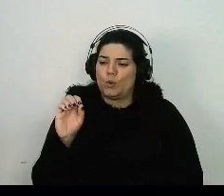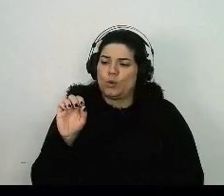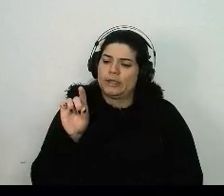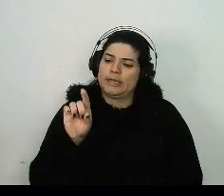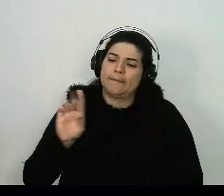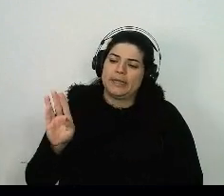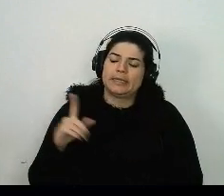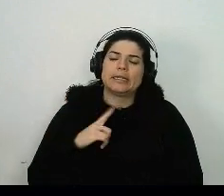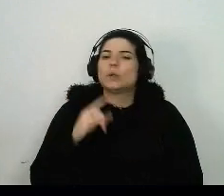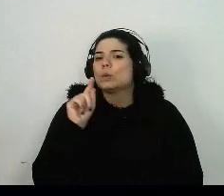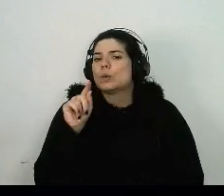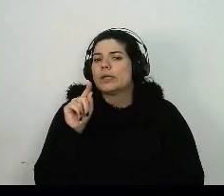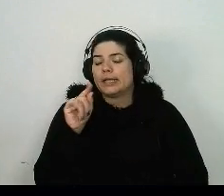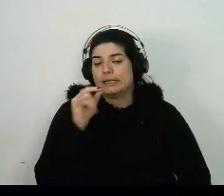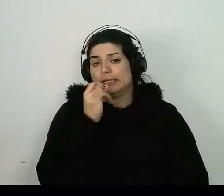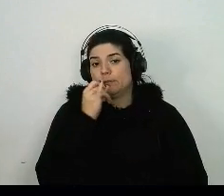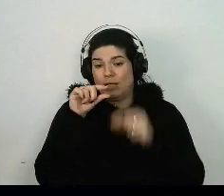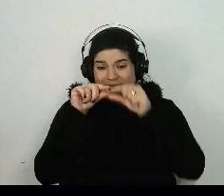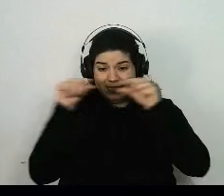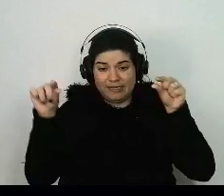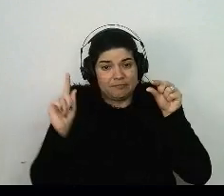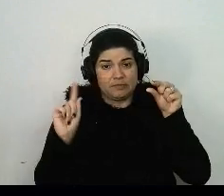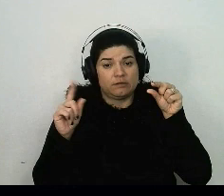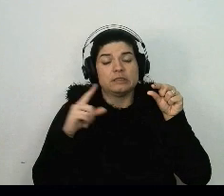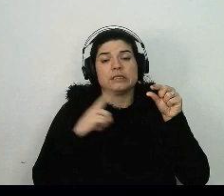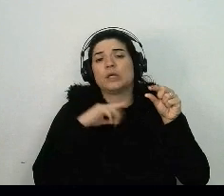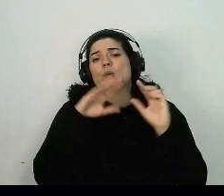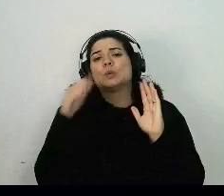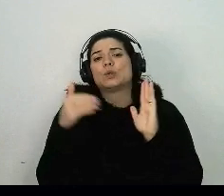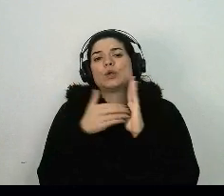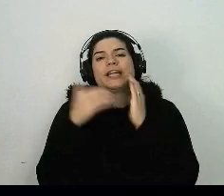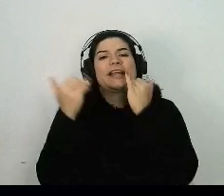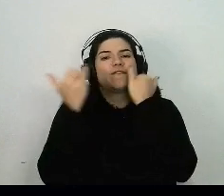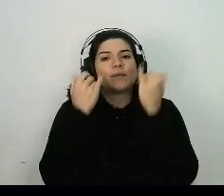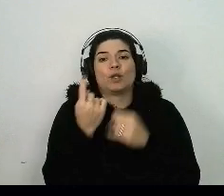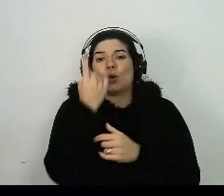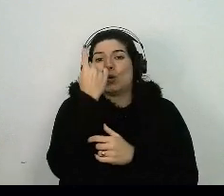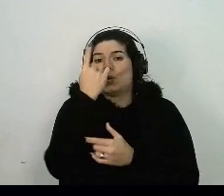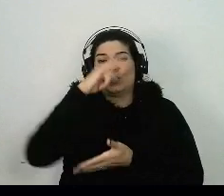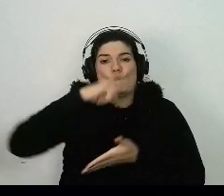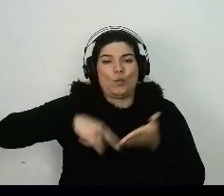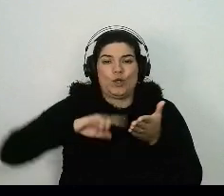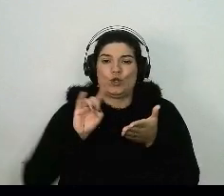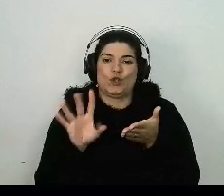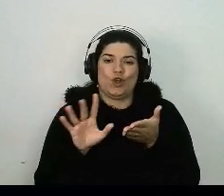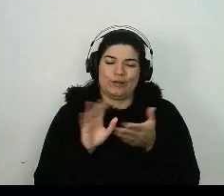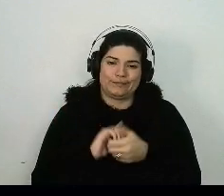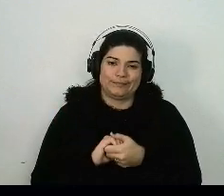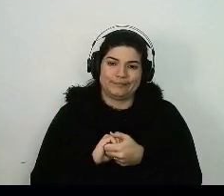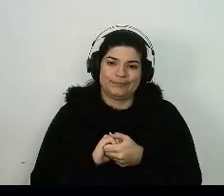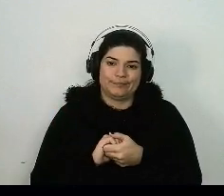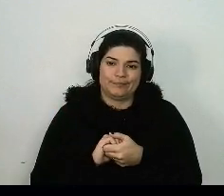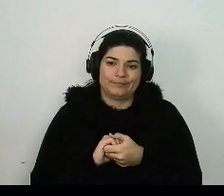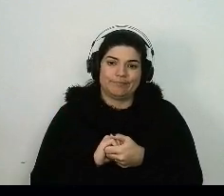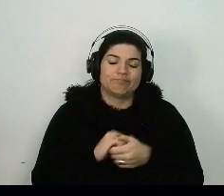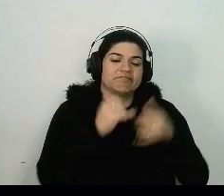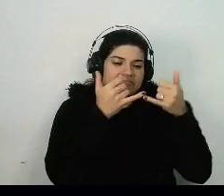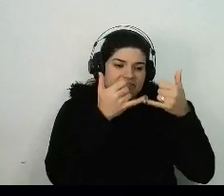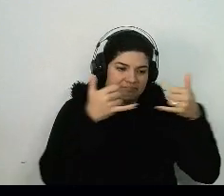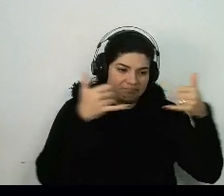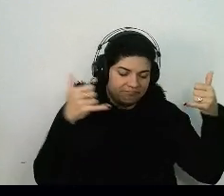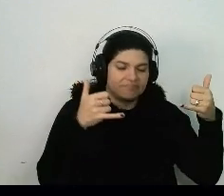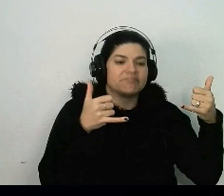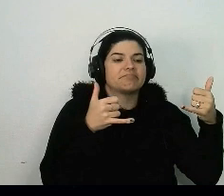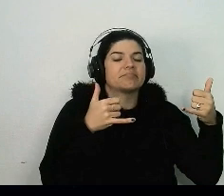de dados relacionais, eu tenho todas as informações num único documento. Então, a linha do meu banco relacional é o meu